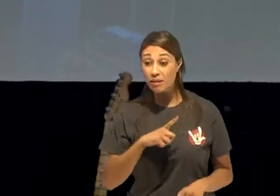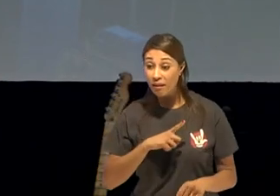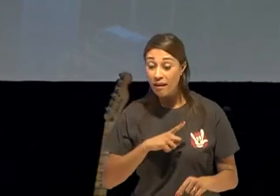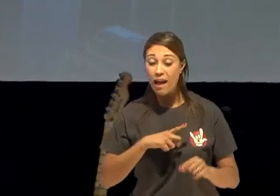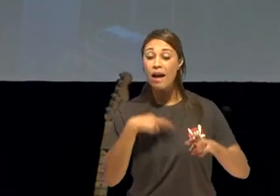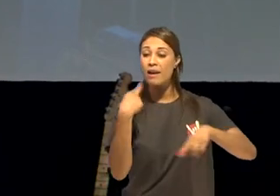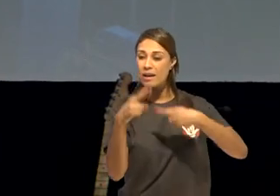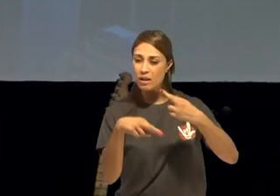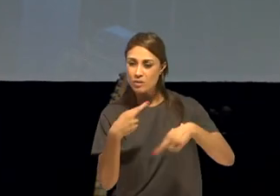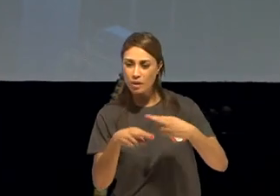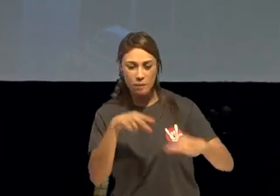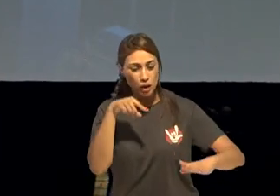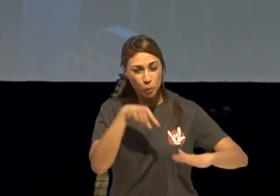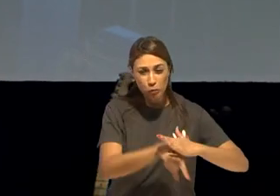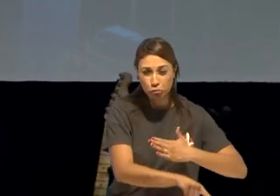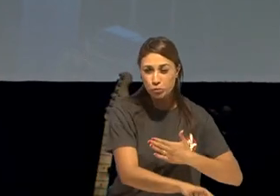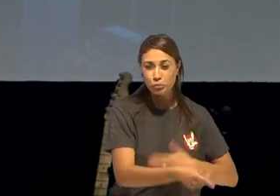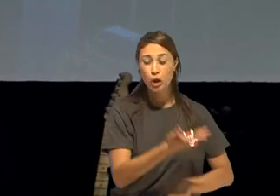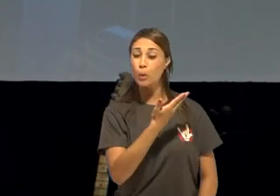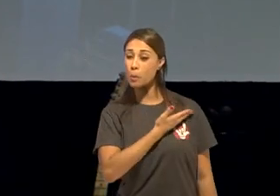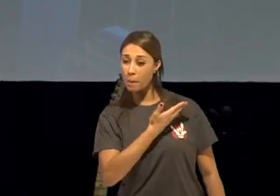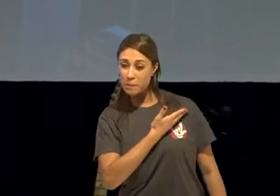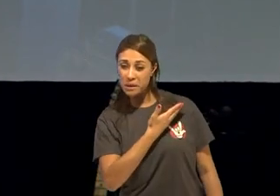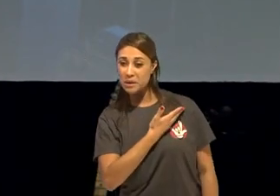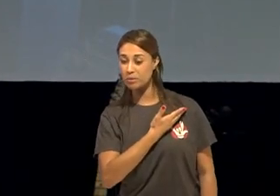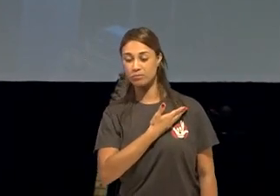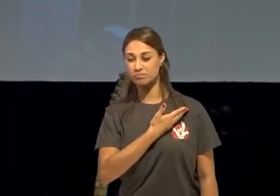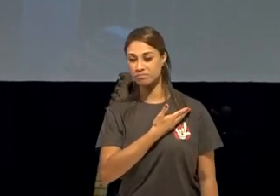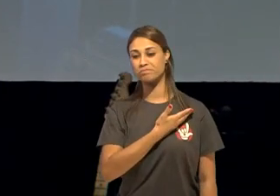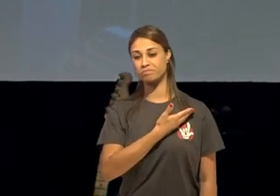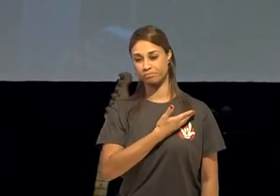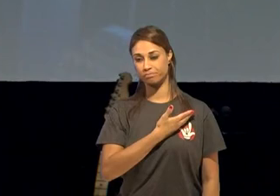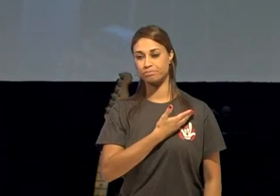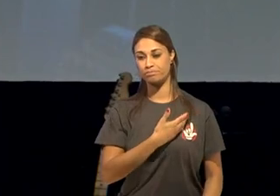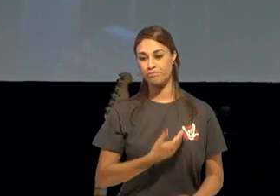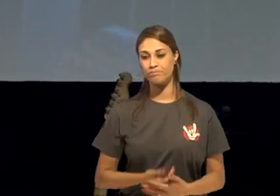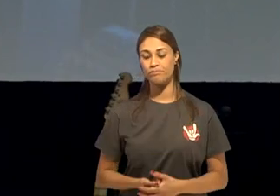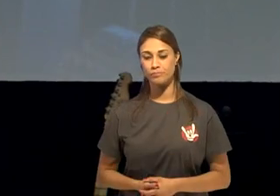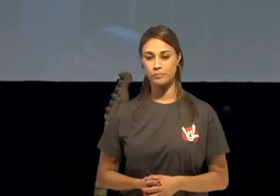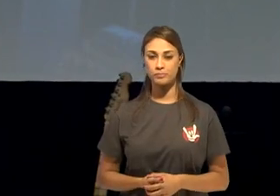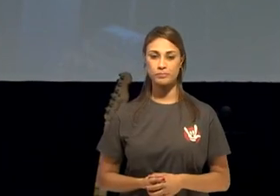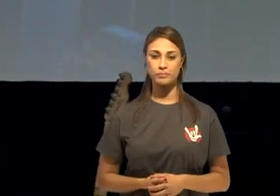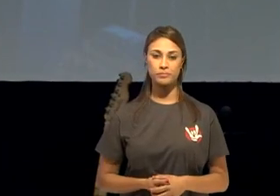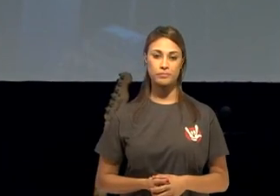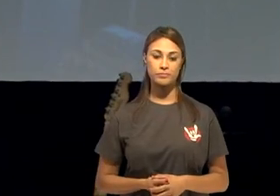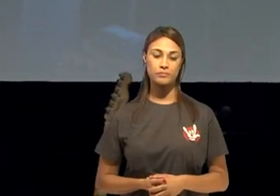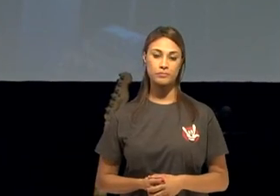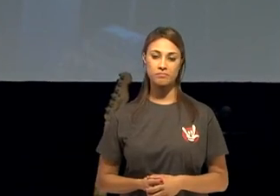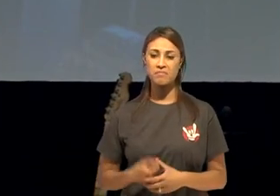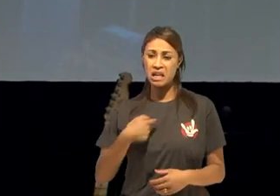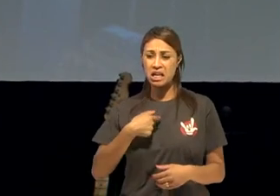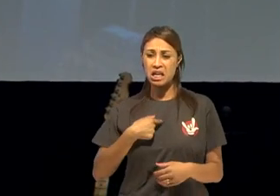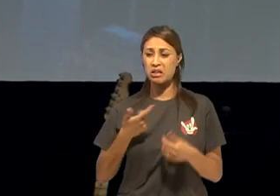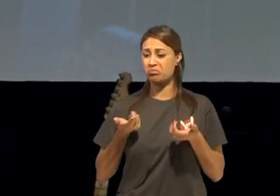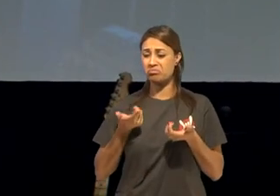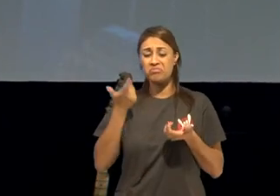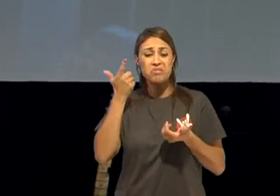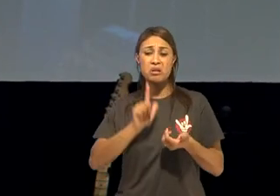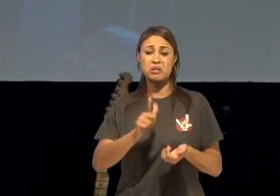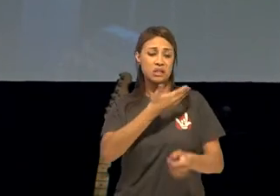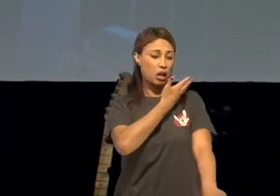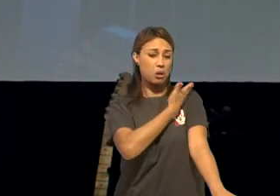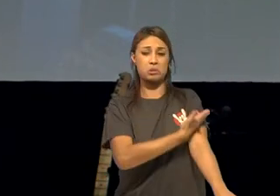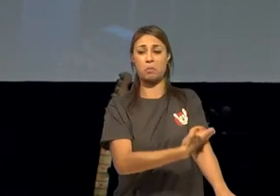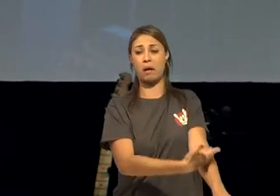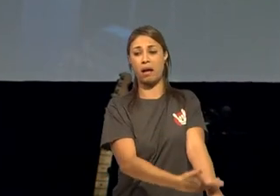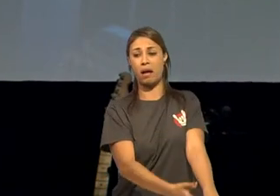eu não consigo me acostumar com gente que fala que tem um relacionamento profundo com Deus e não gosta de viver